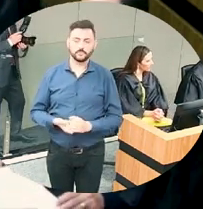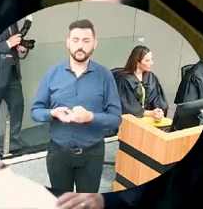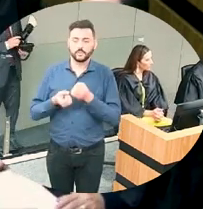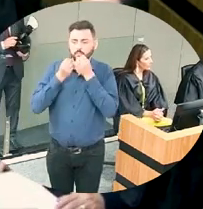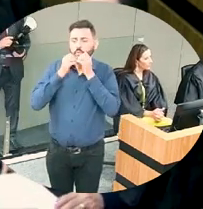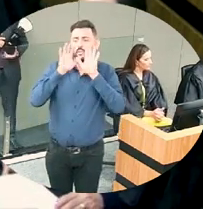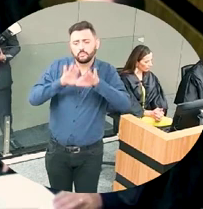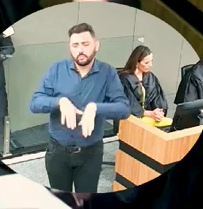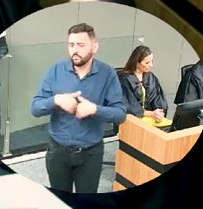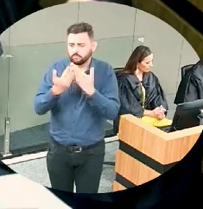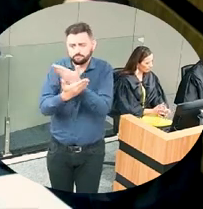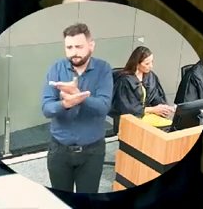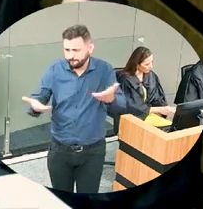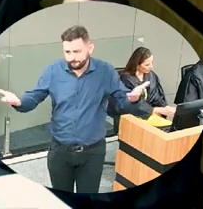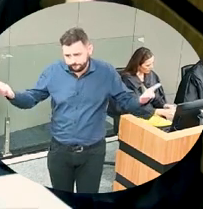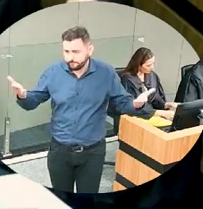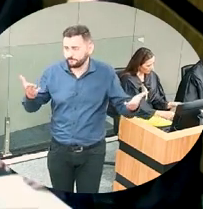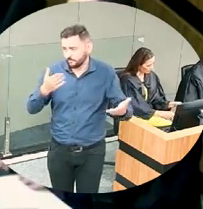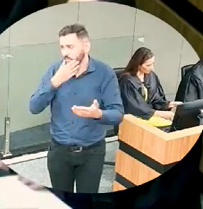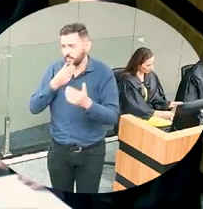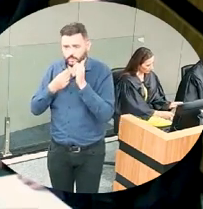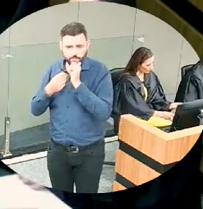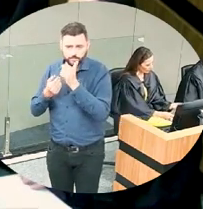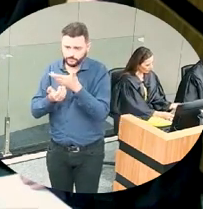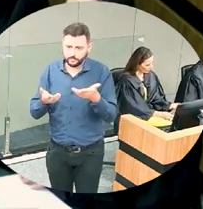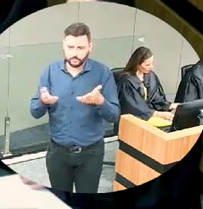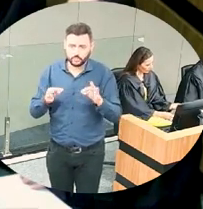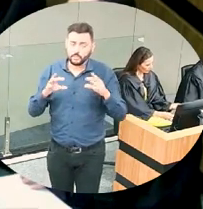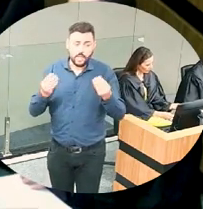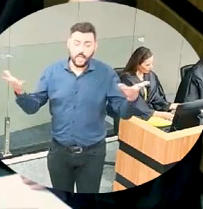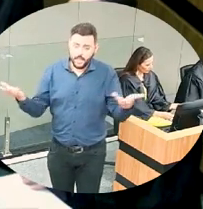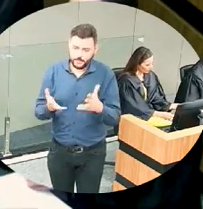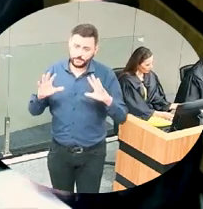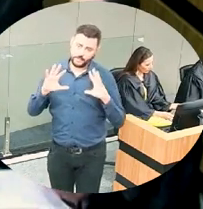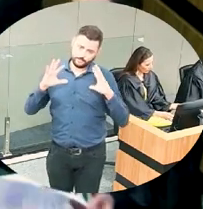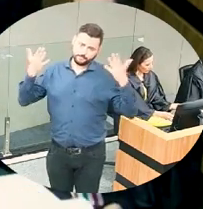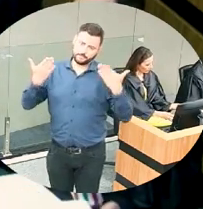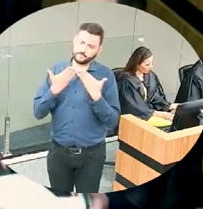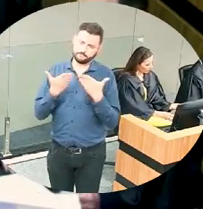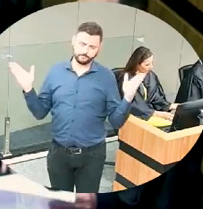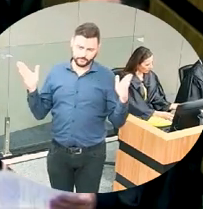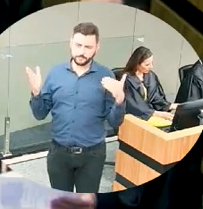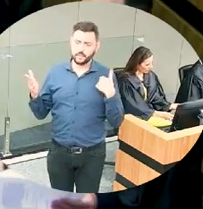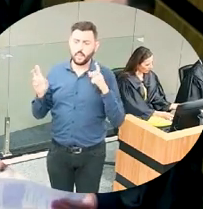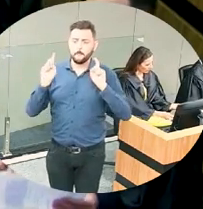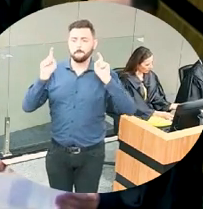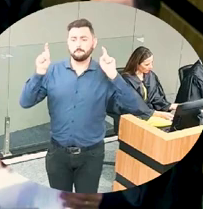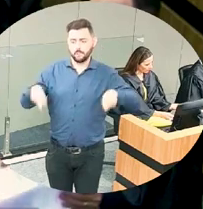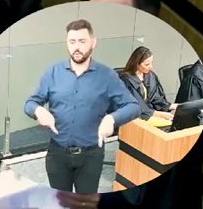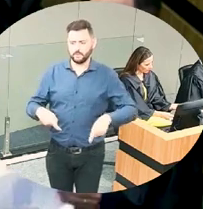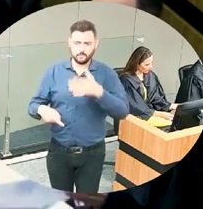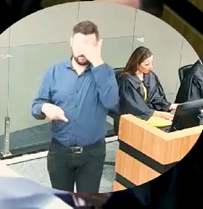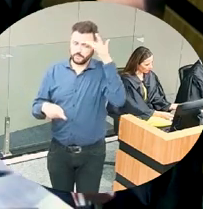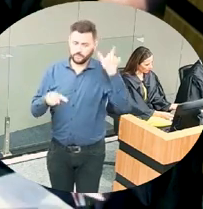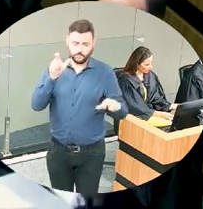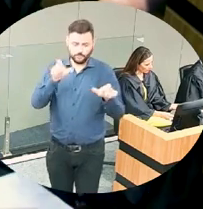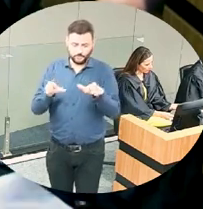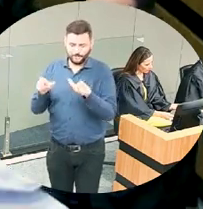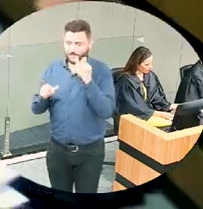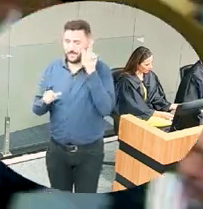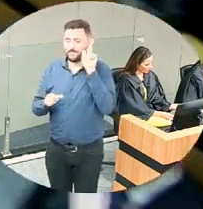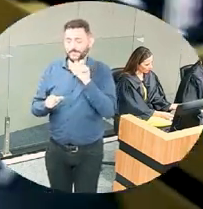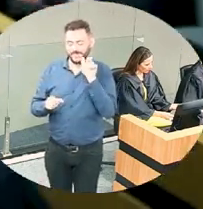Boa tarde a todos e todas declaro aberta a sessão solene destinada da Posse das excelentíssimas